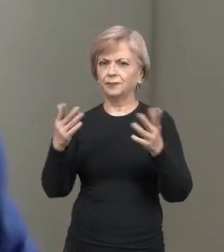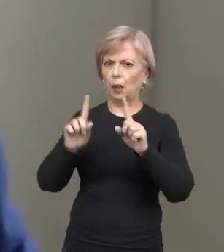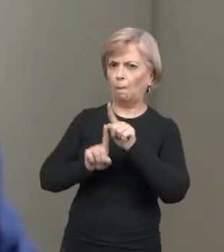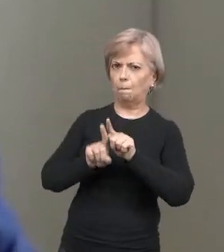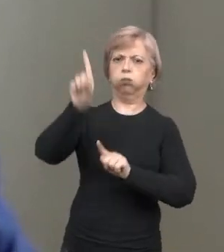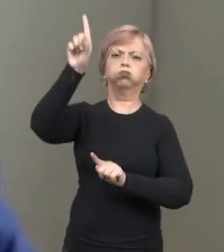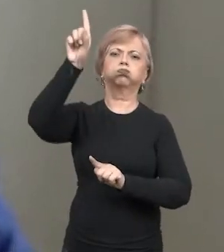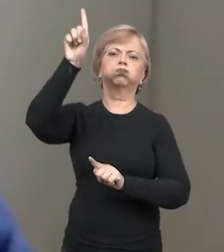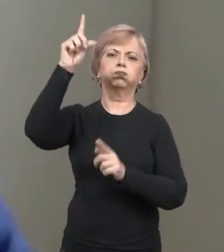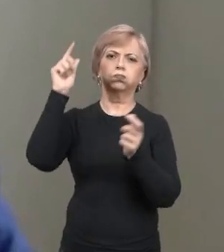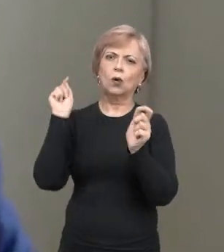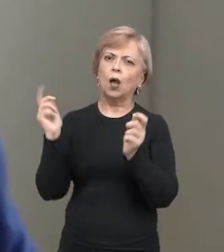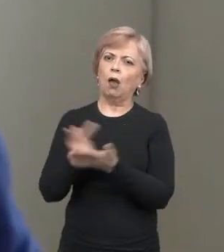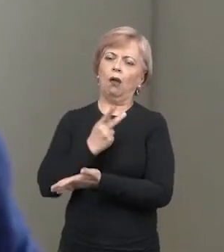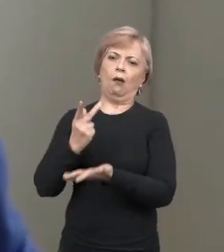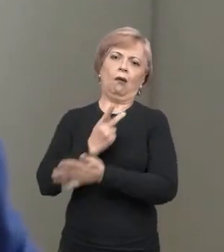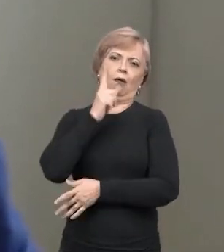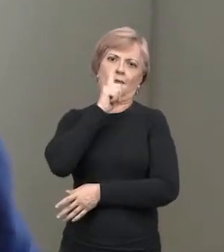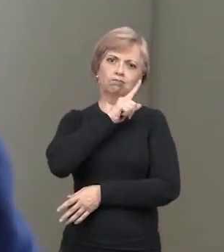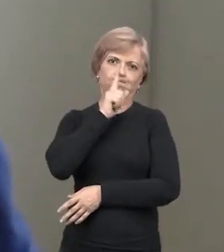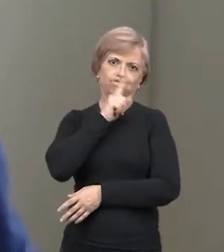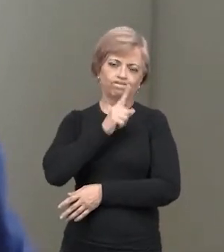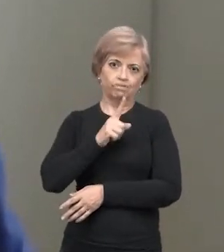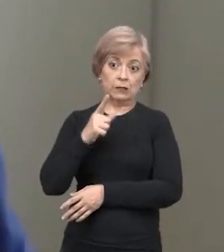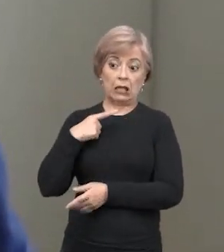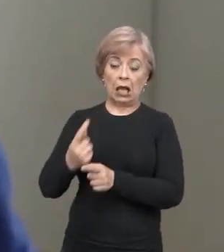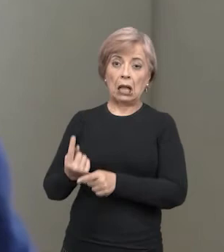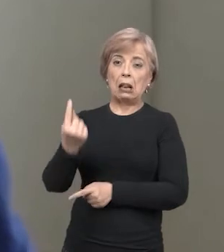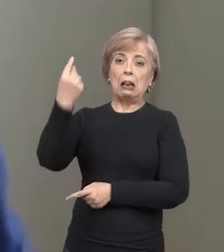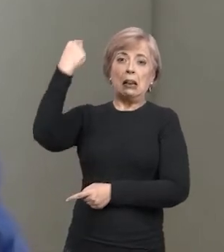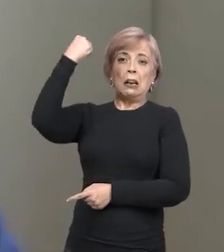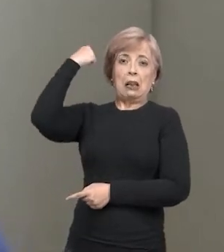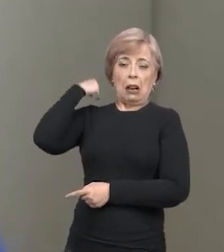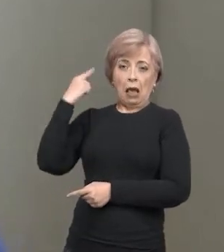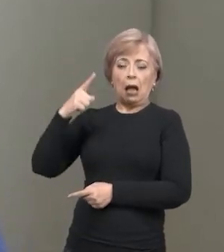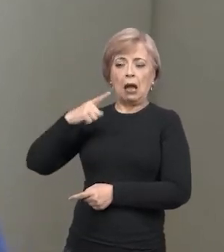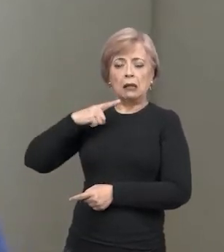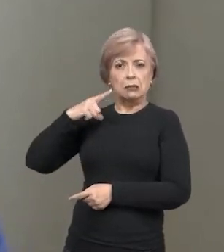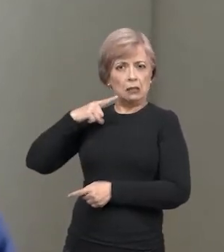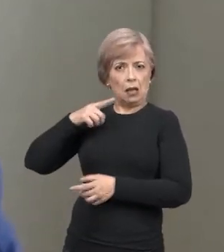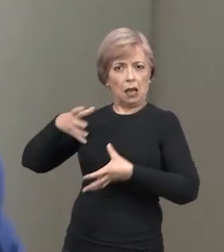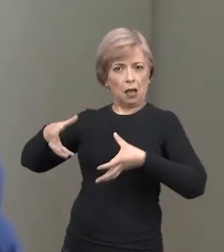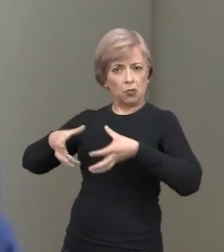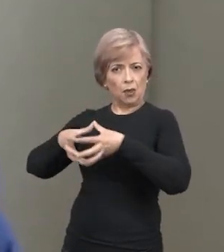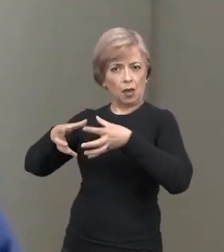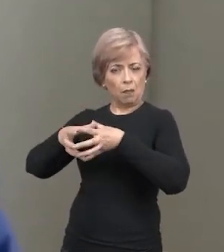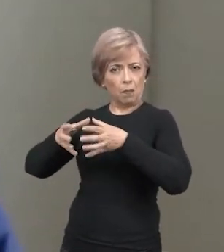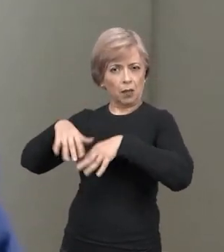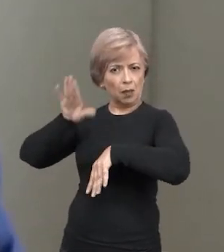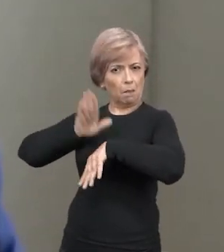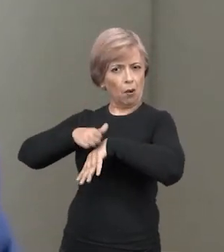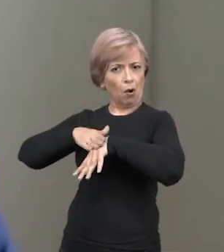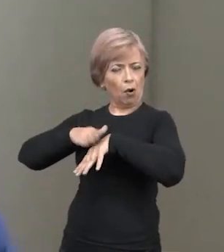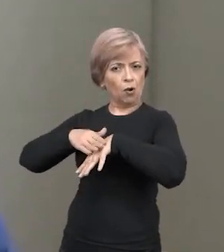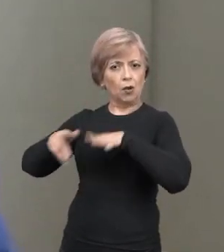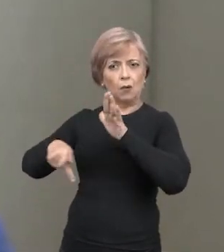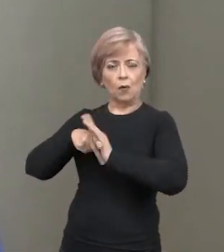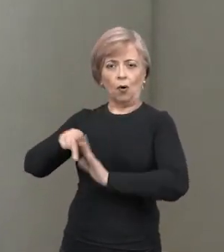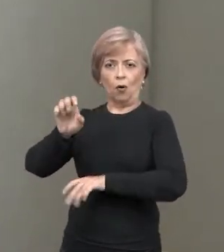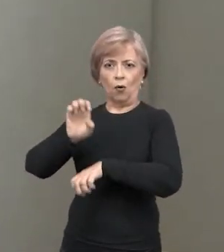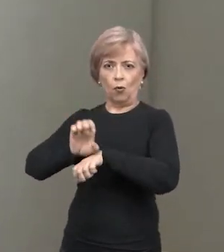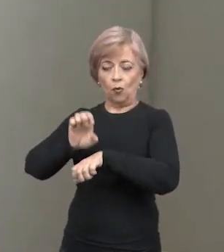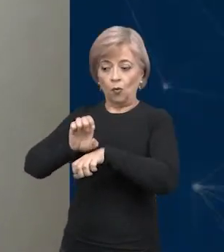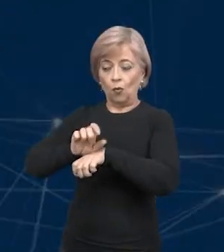e apresentamos, então, como eu falei lá no início, para o órgão competente, para o setor competente. Tanto o GAEC já tinha